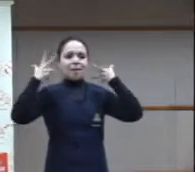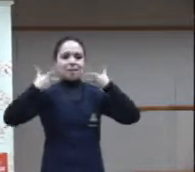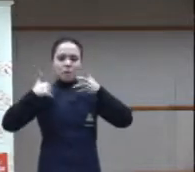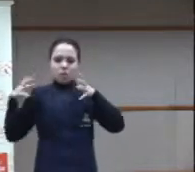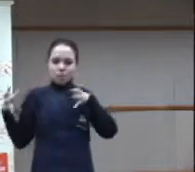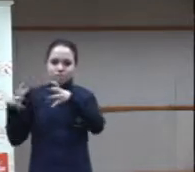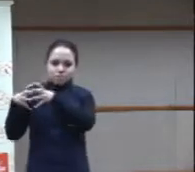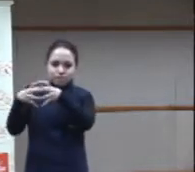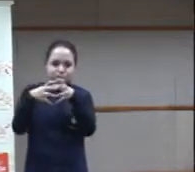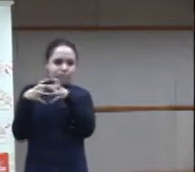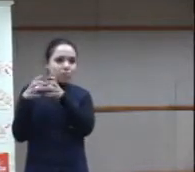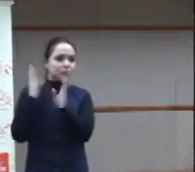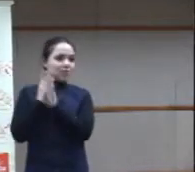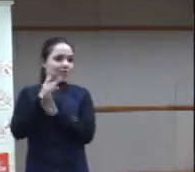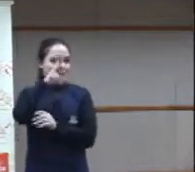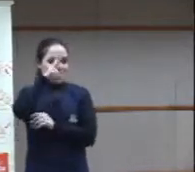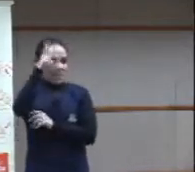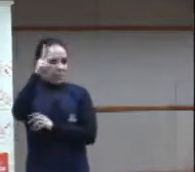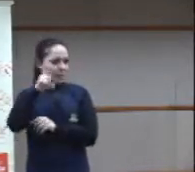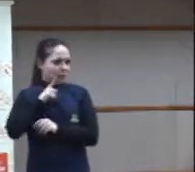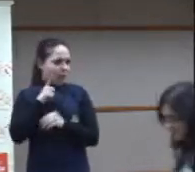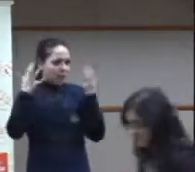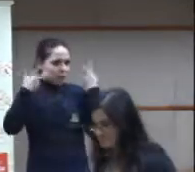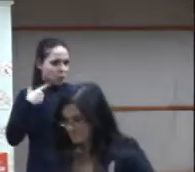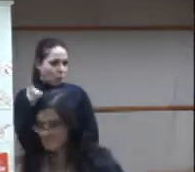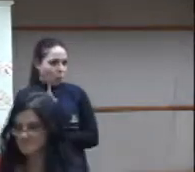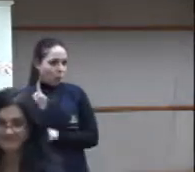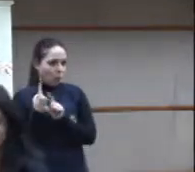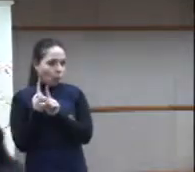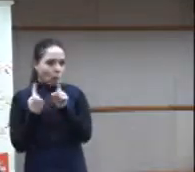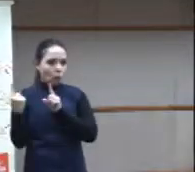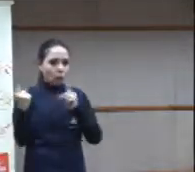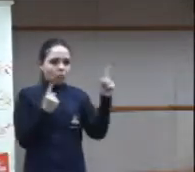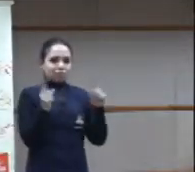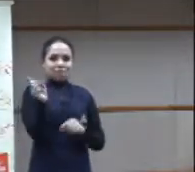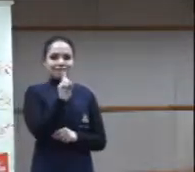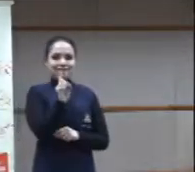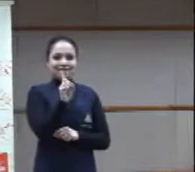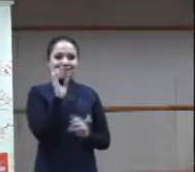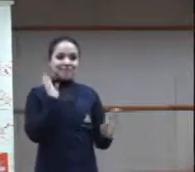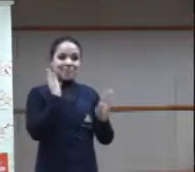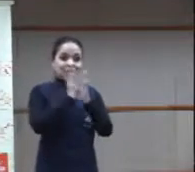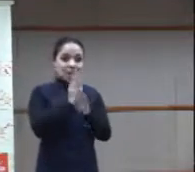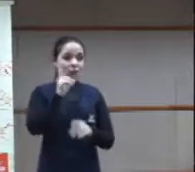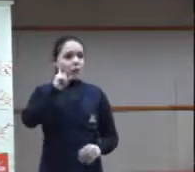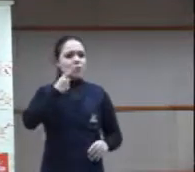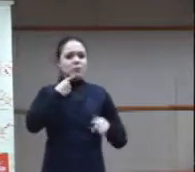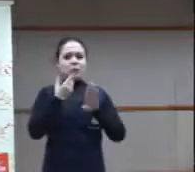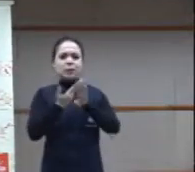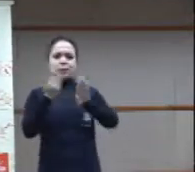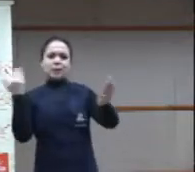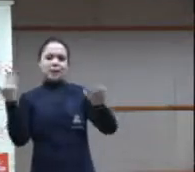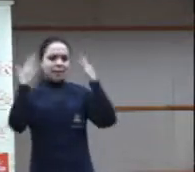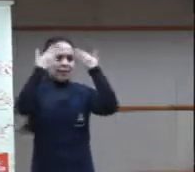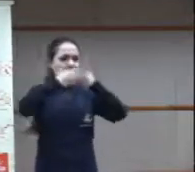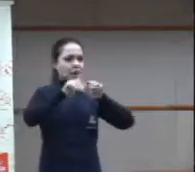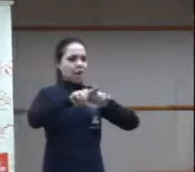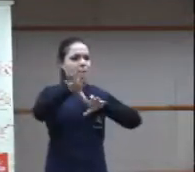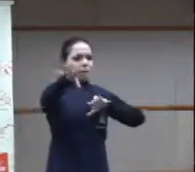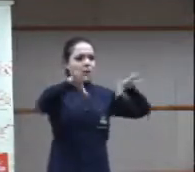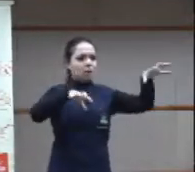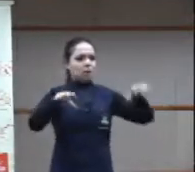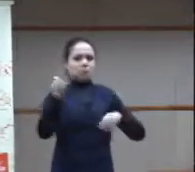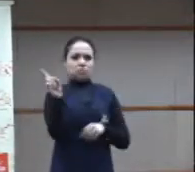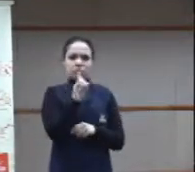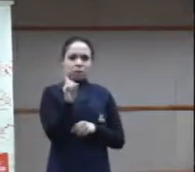em bandos porque são mais fortes. Então, não vamos nos separar, surdos de um lado, cegos de outro,